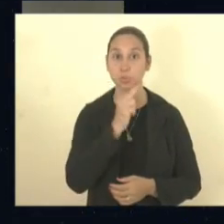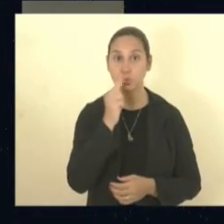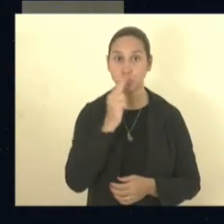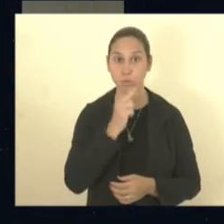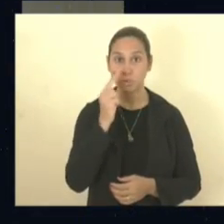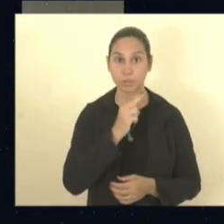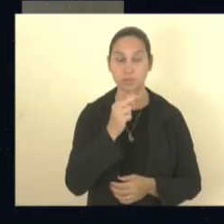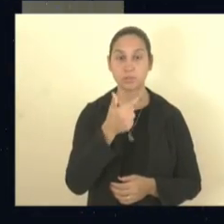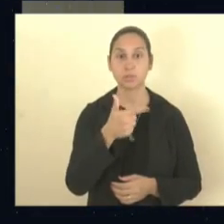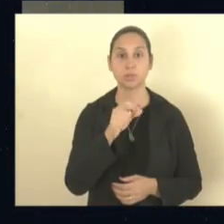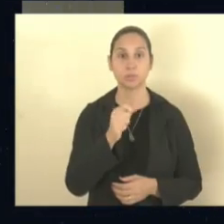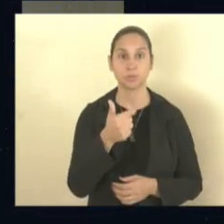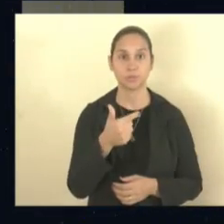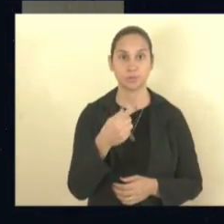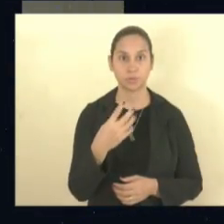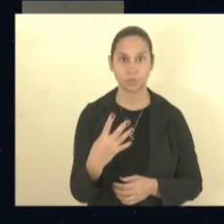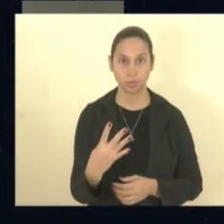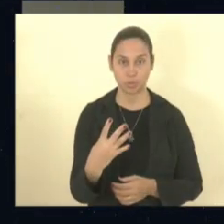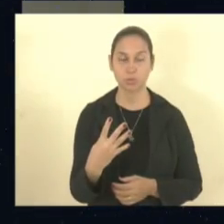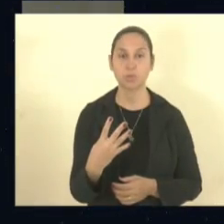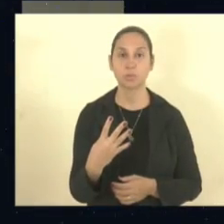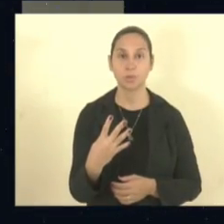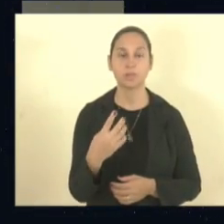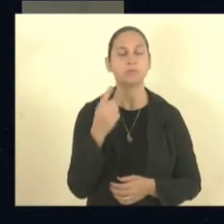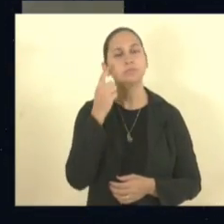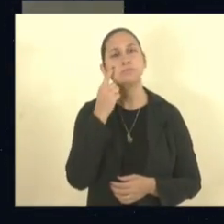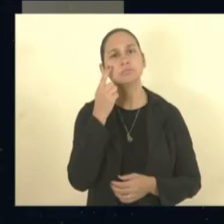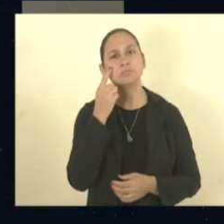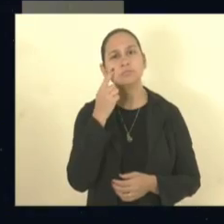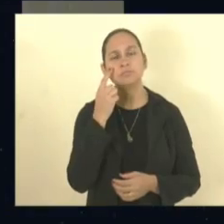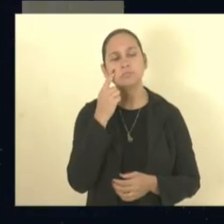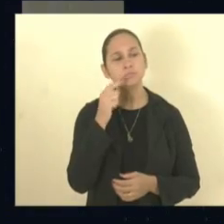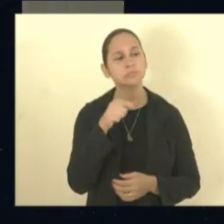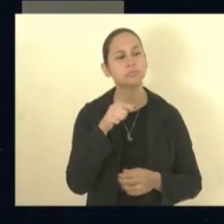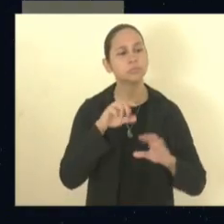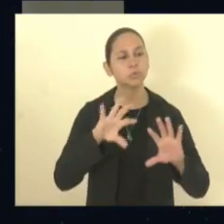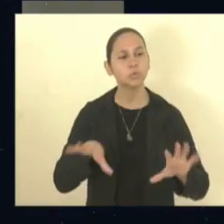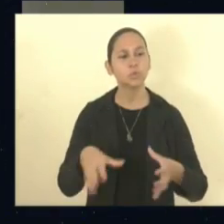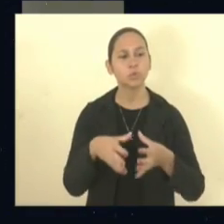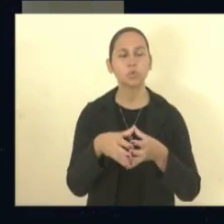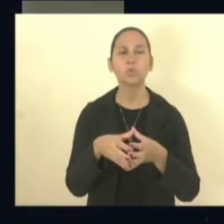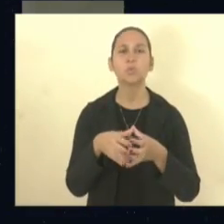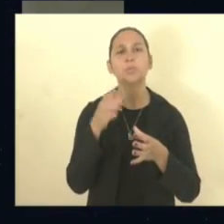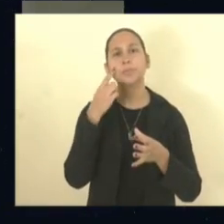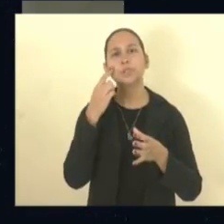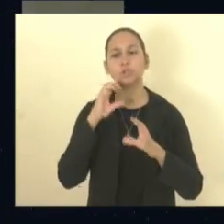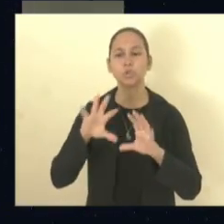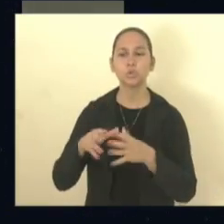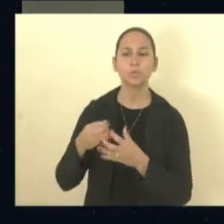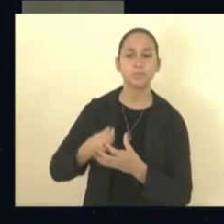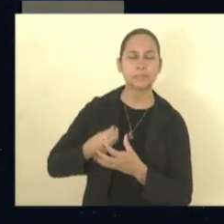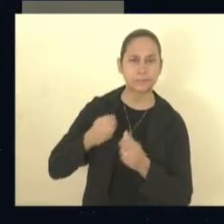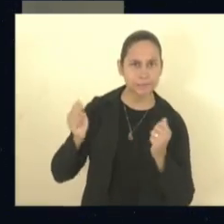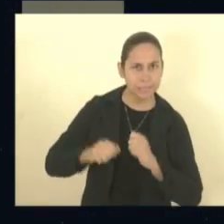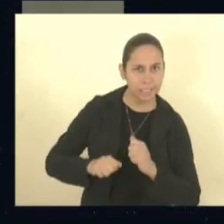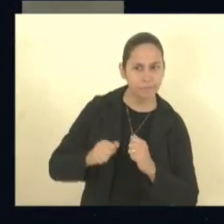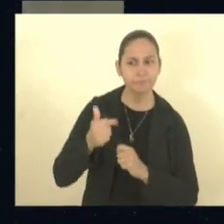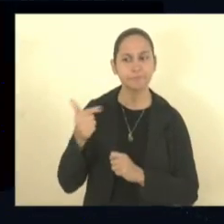número 2024. Deixa eu dar só uma verificada aqui, pessoal do quórum. Deixa eu ver se nós temos quórum aqui. Temos